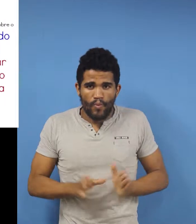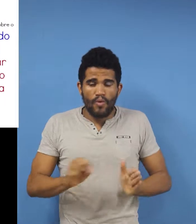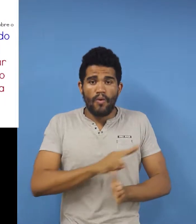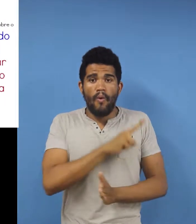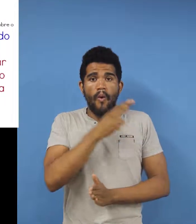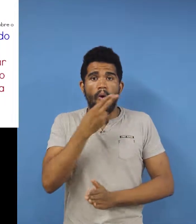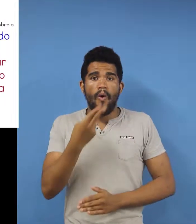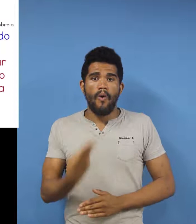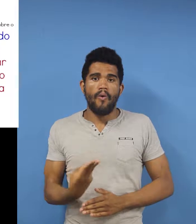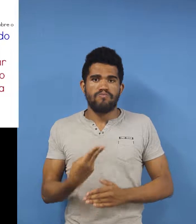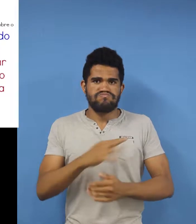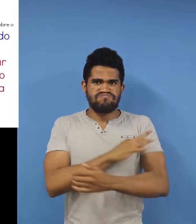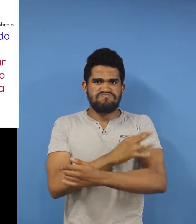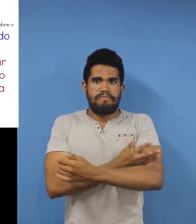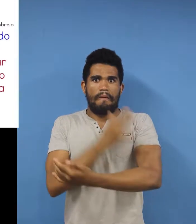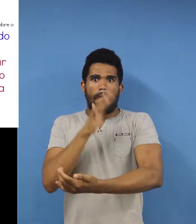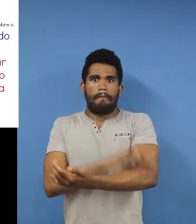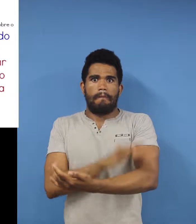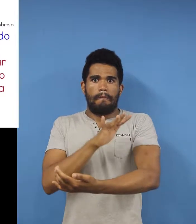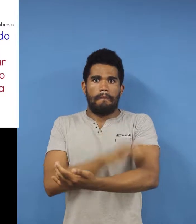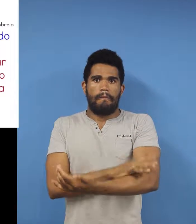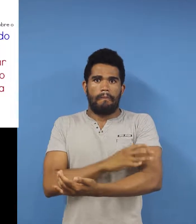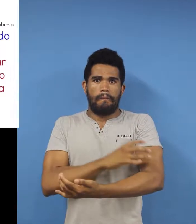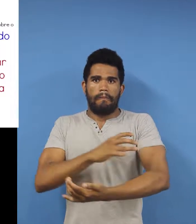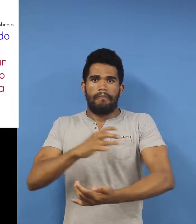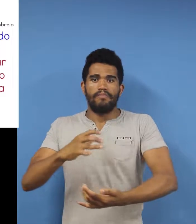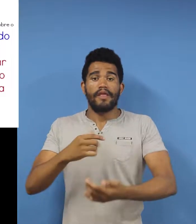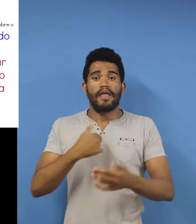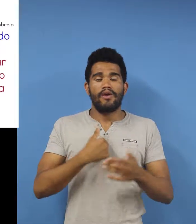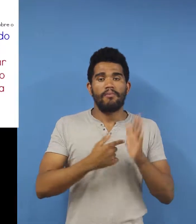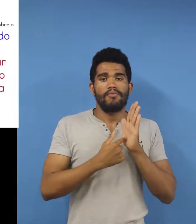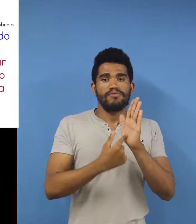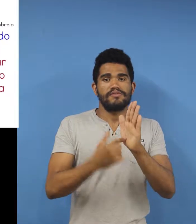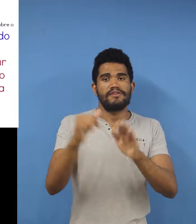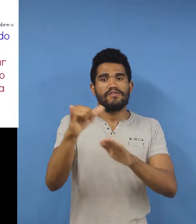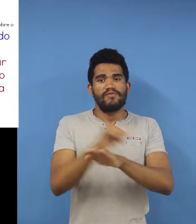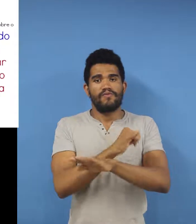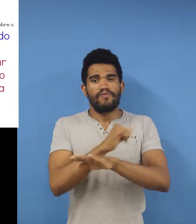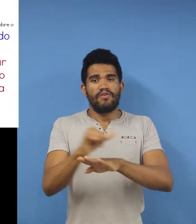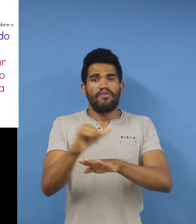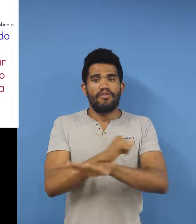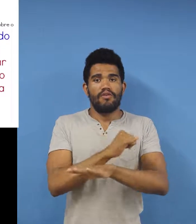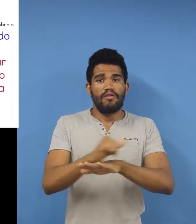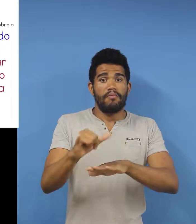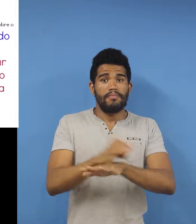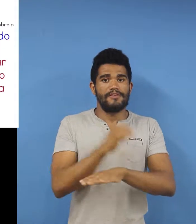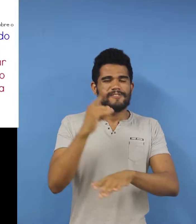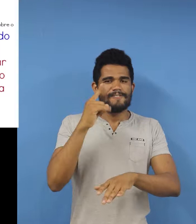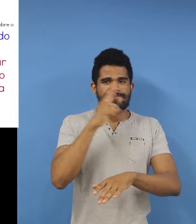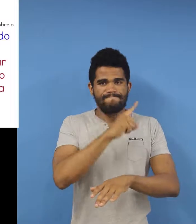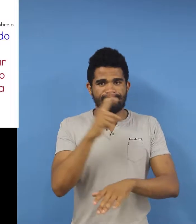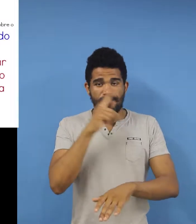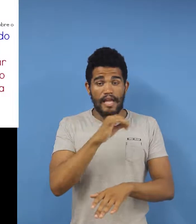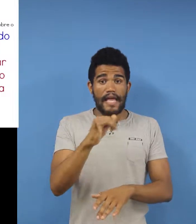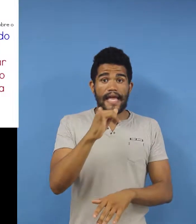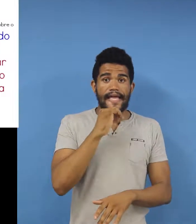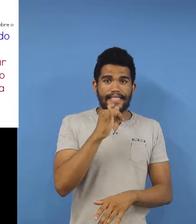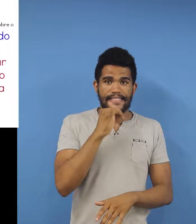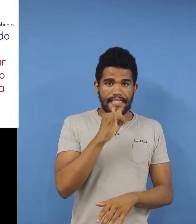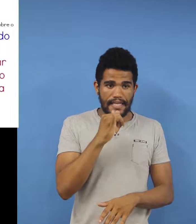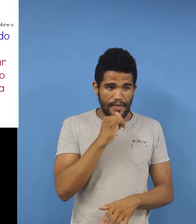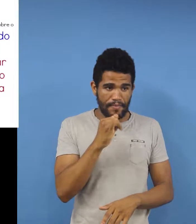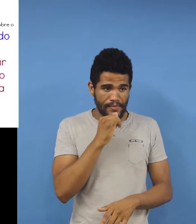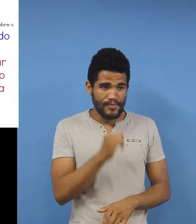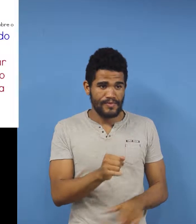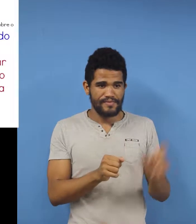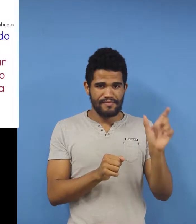bulimia, anorexia e vigorexia. Eu estou pontuando, eu estou mostrando formas de